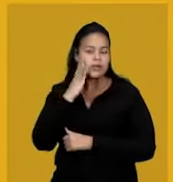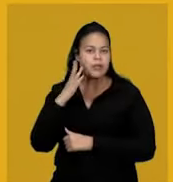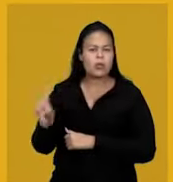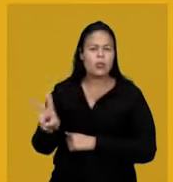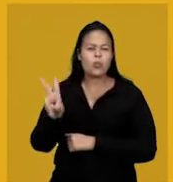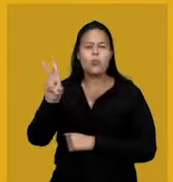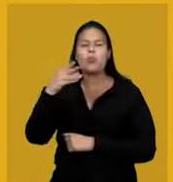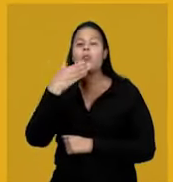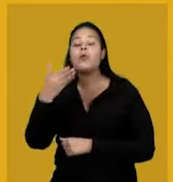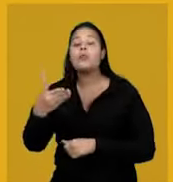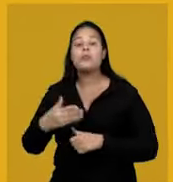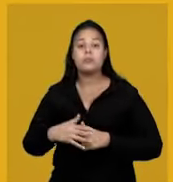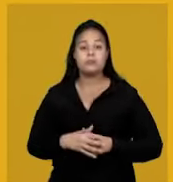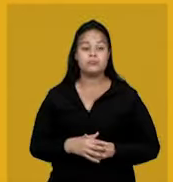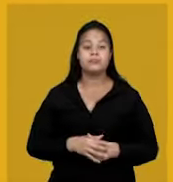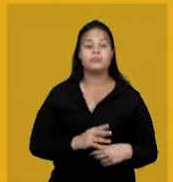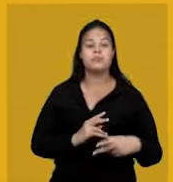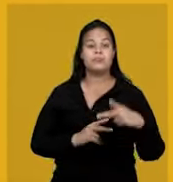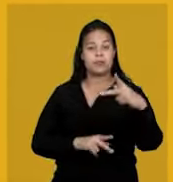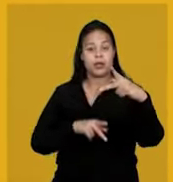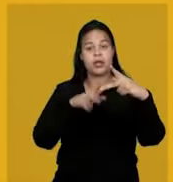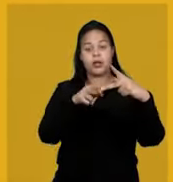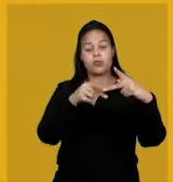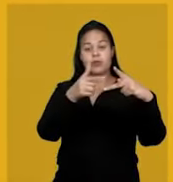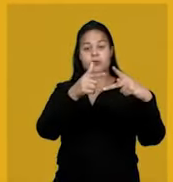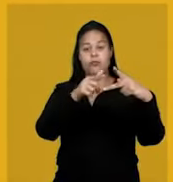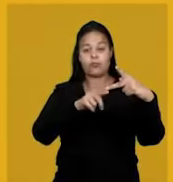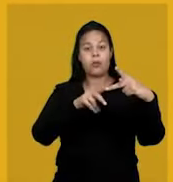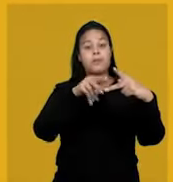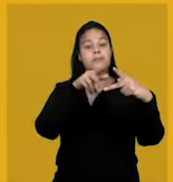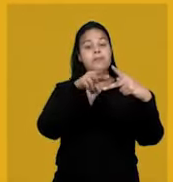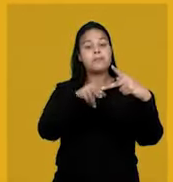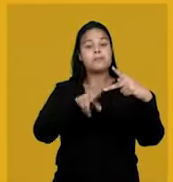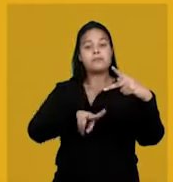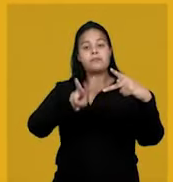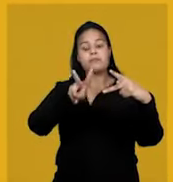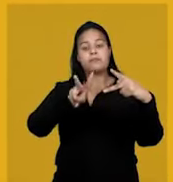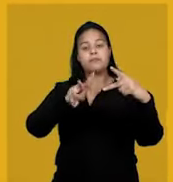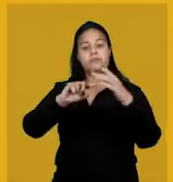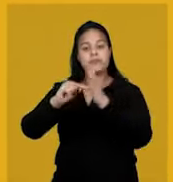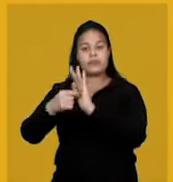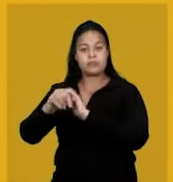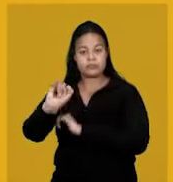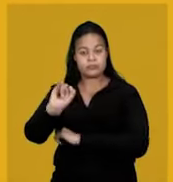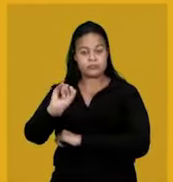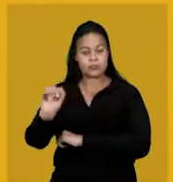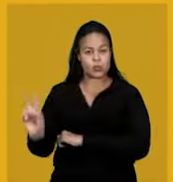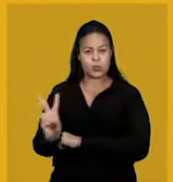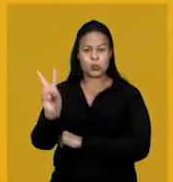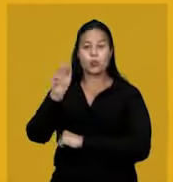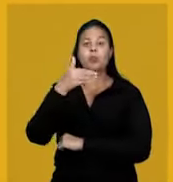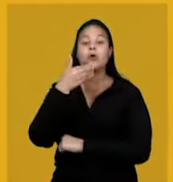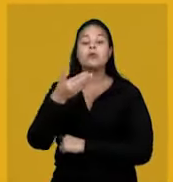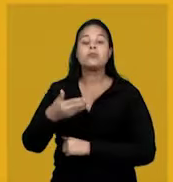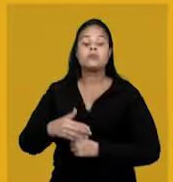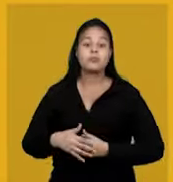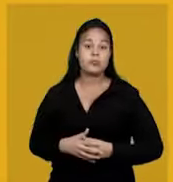dissipada. P é igual a V vezes I. A potência, então, vai